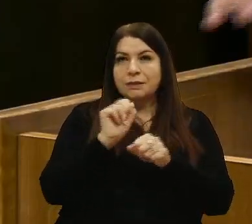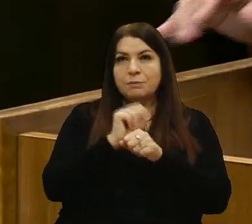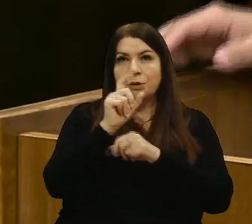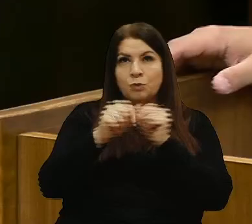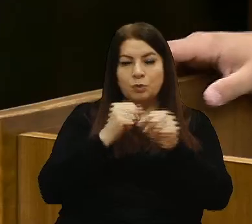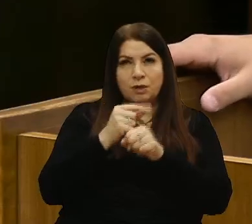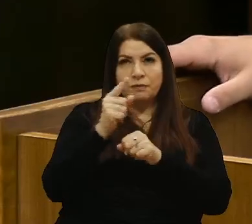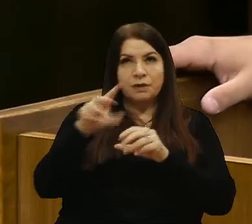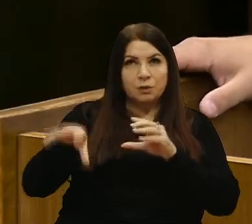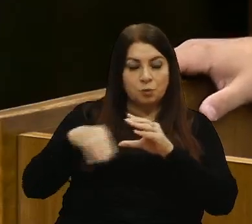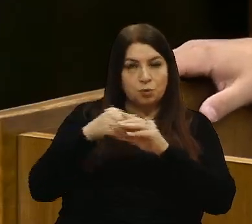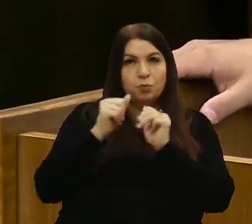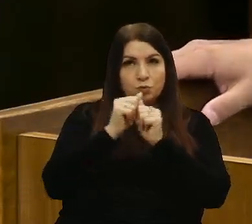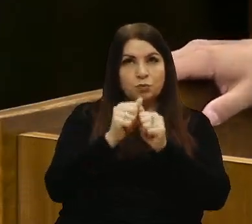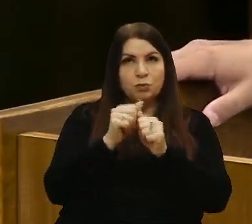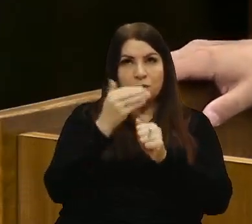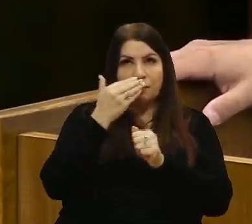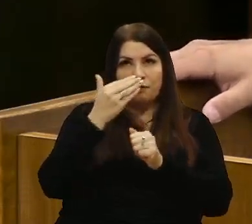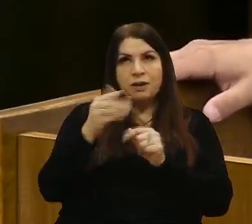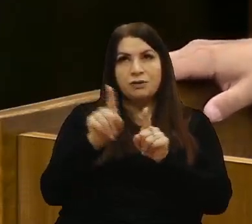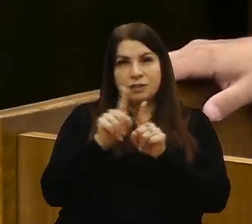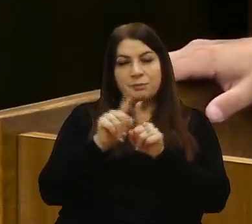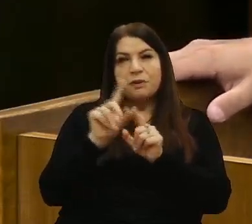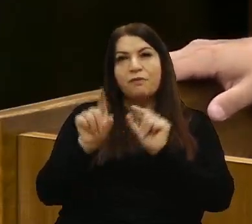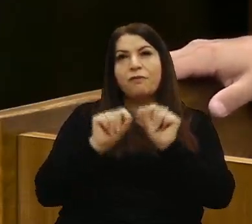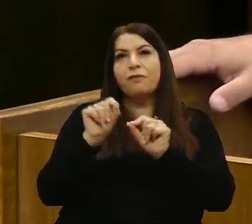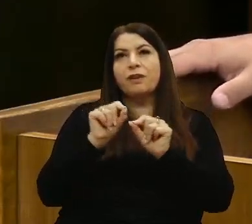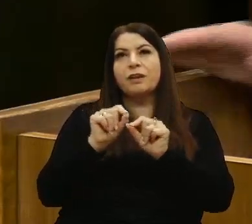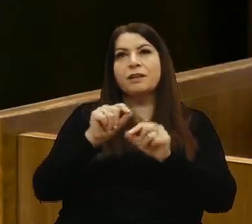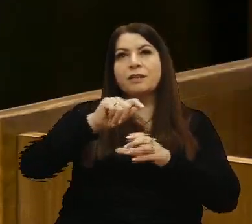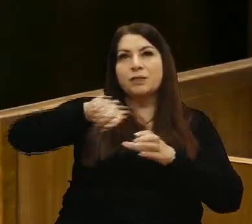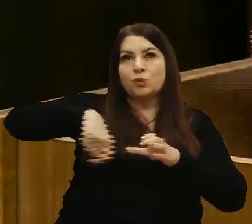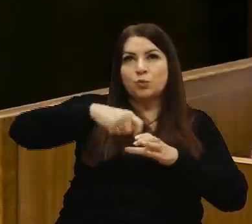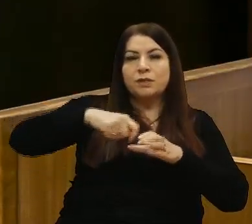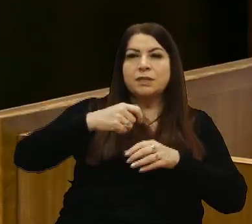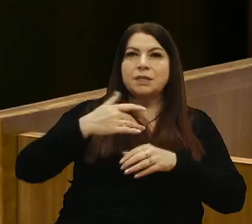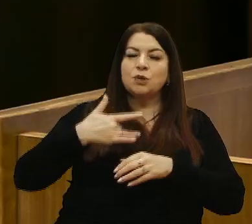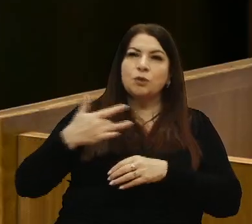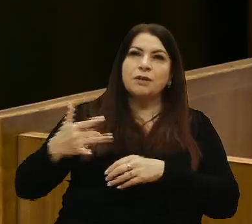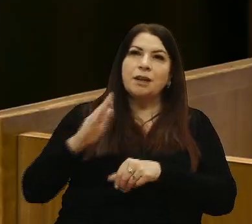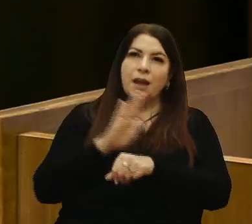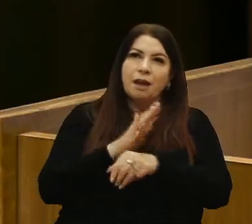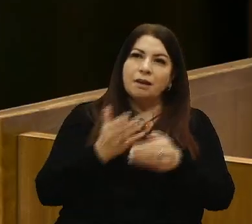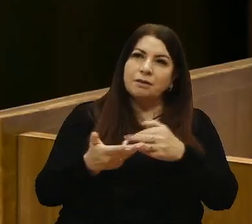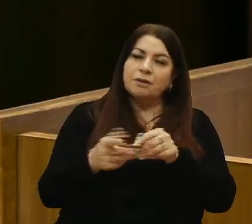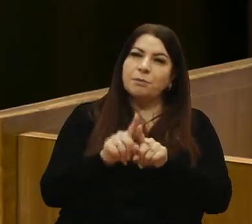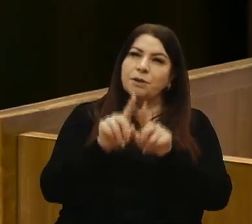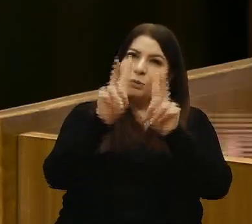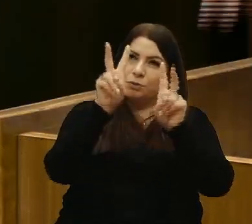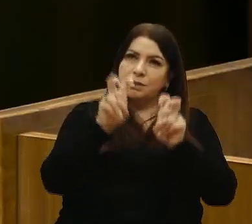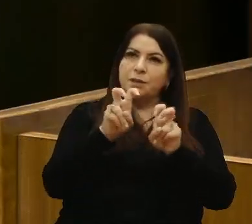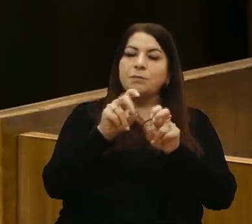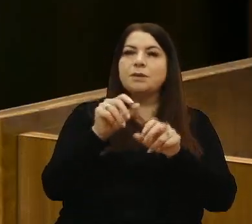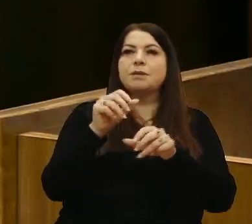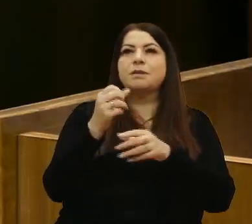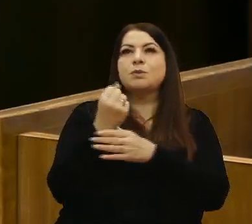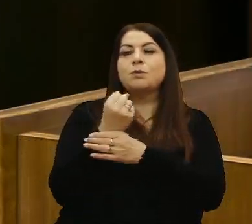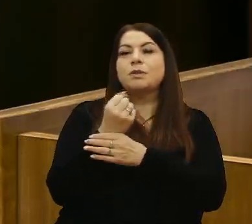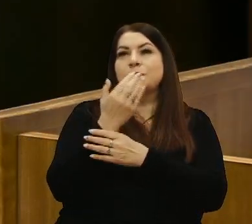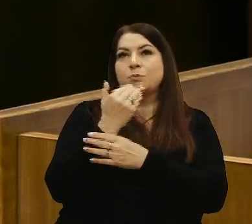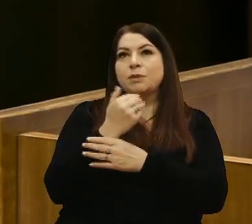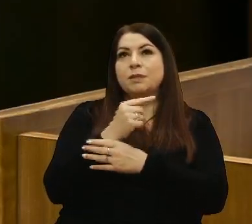que vem compor a sua frente, que trata das cozinhas solidárias, né? Está relacionado ao tema da segurança alimentar. Mas